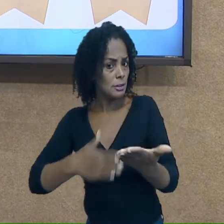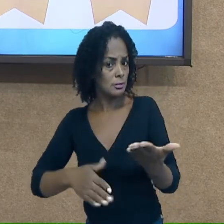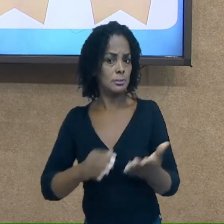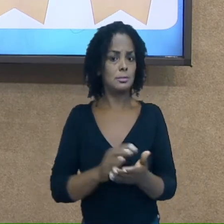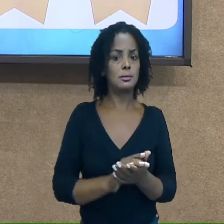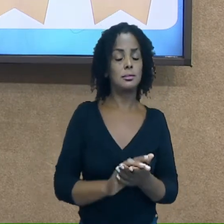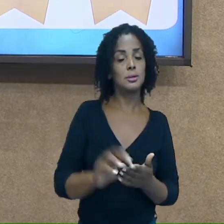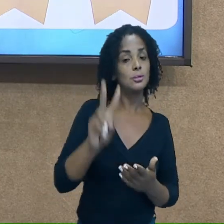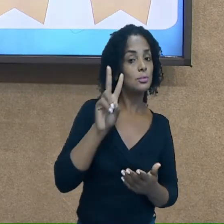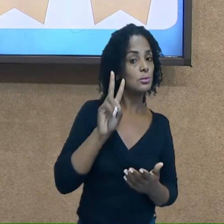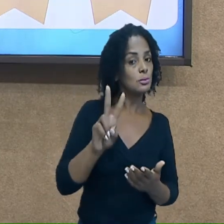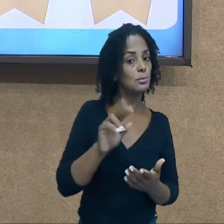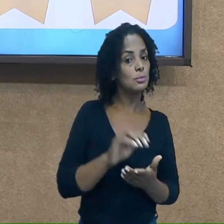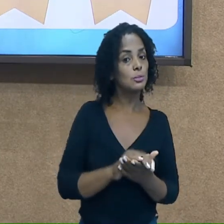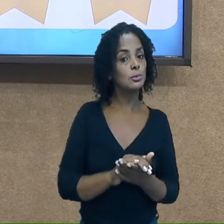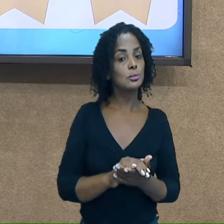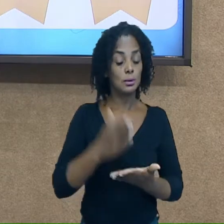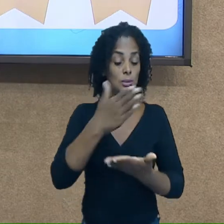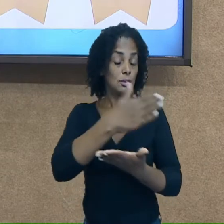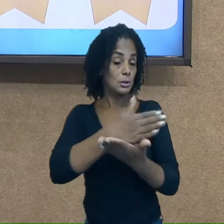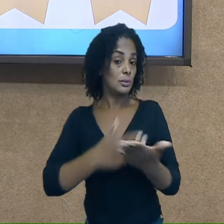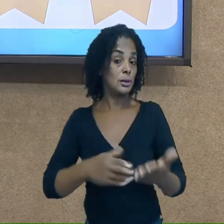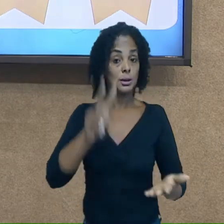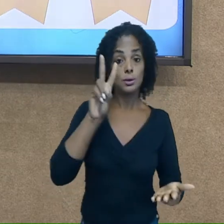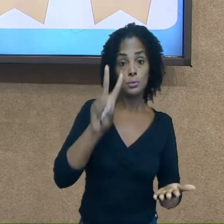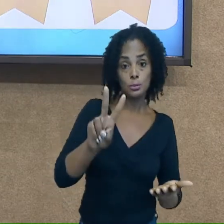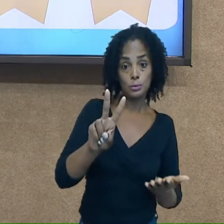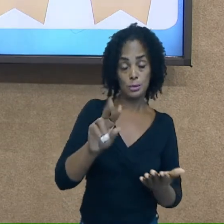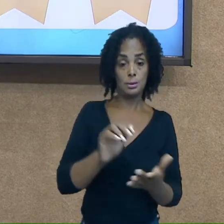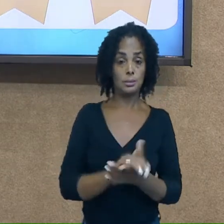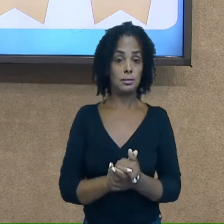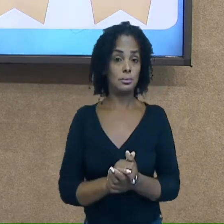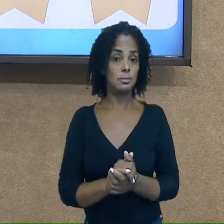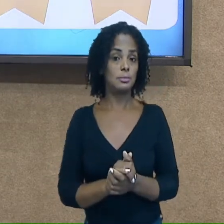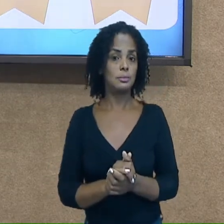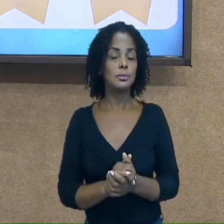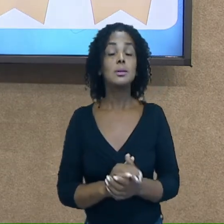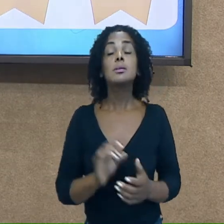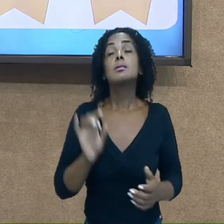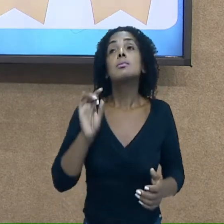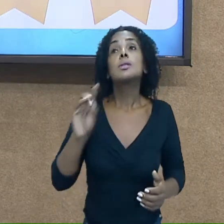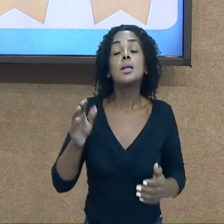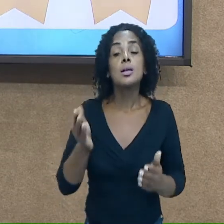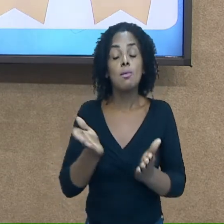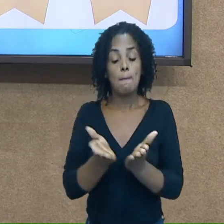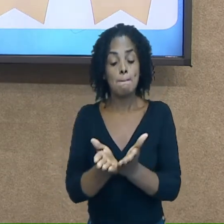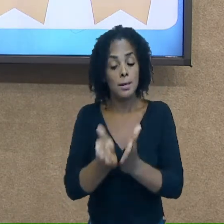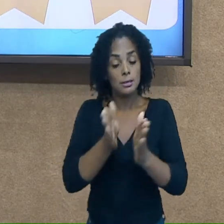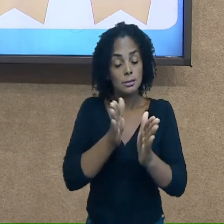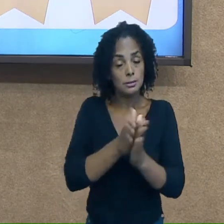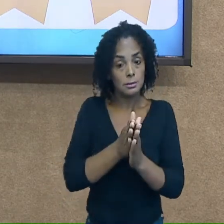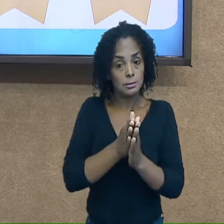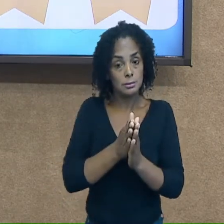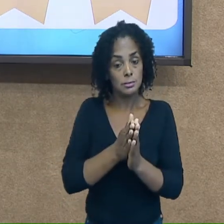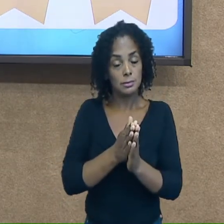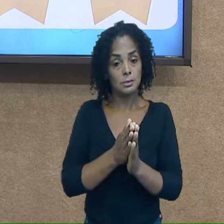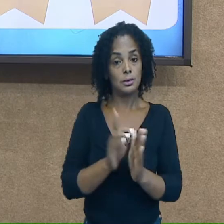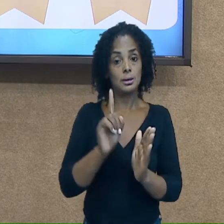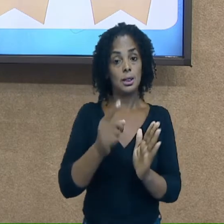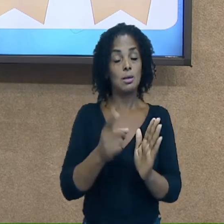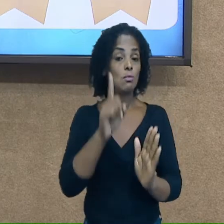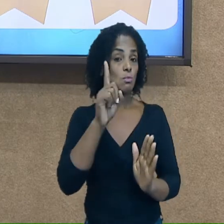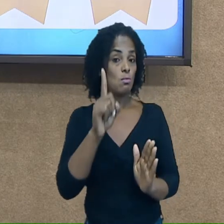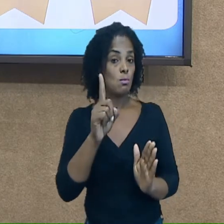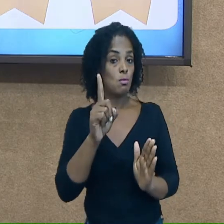de duas. Não eram duas partes que eu tinha feito em primeiro lugar com vocês? Se eu parti-la ao meio, eu vou ter uma